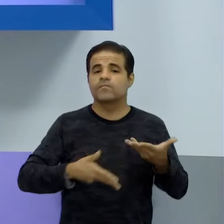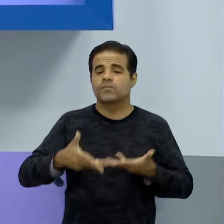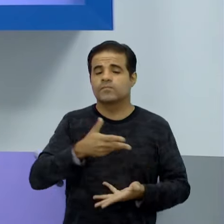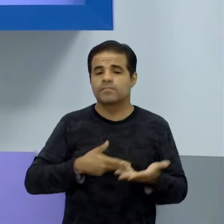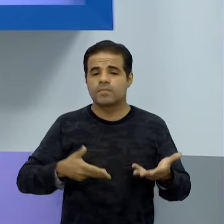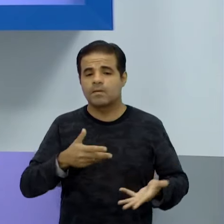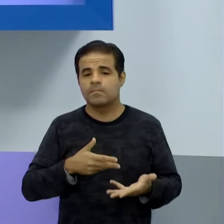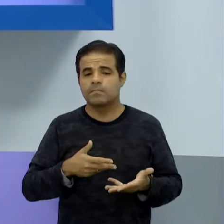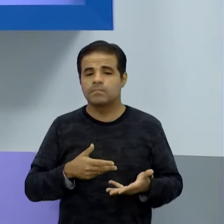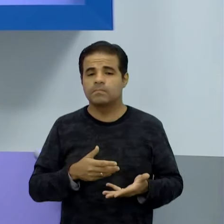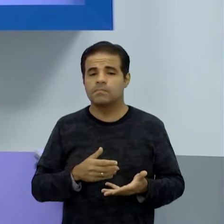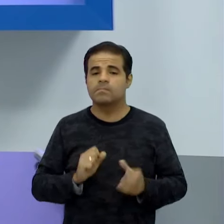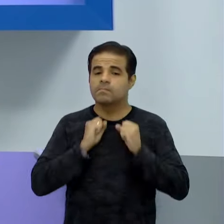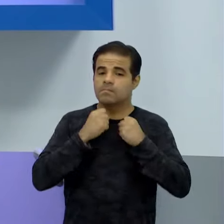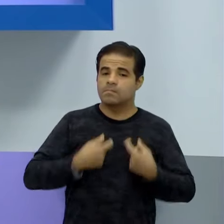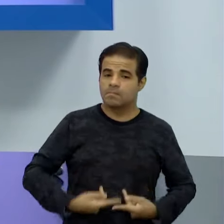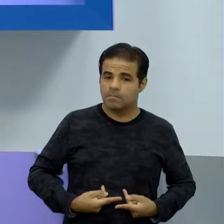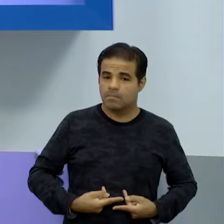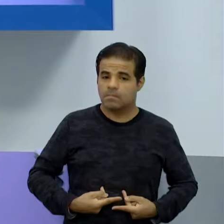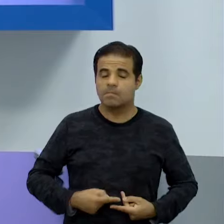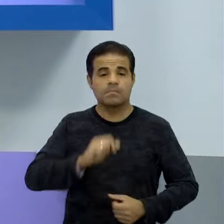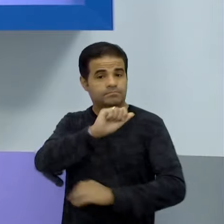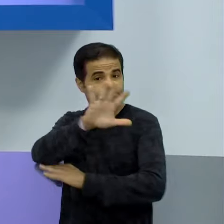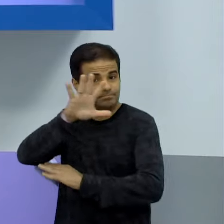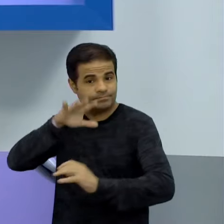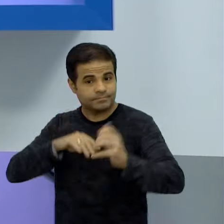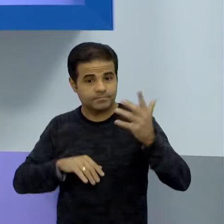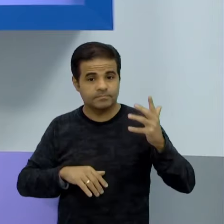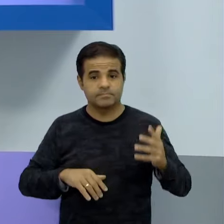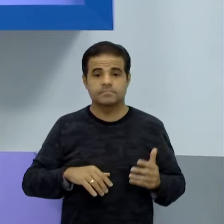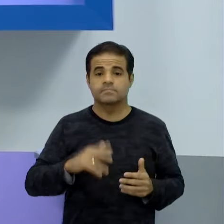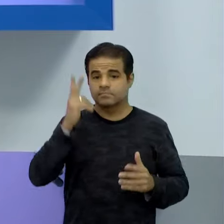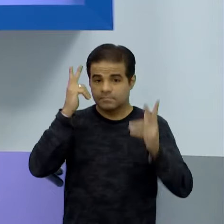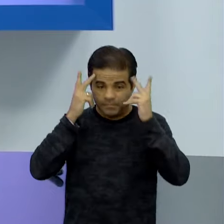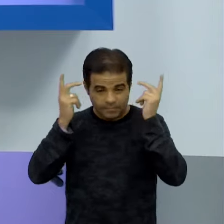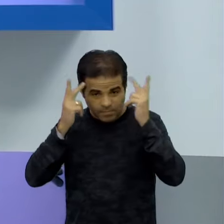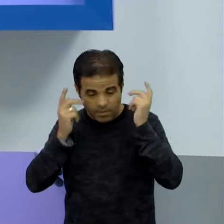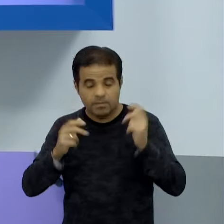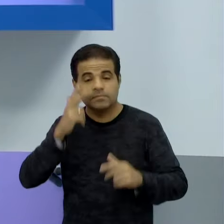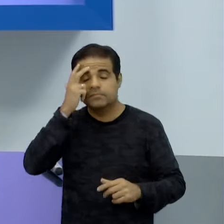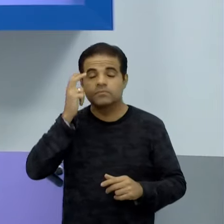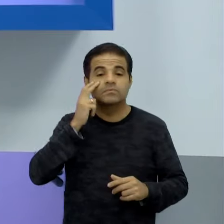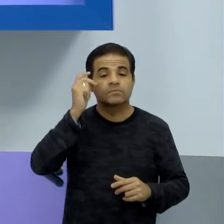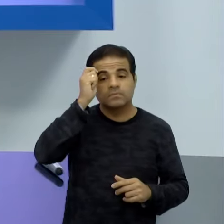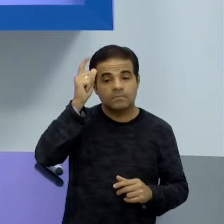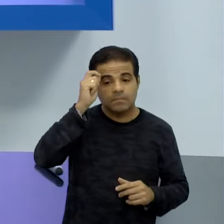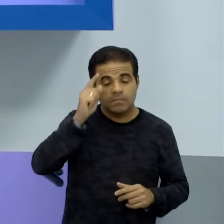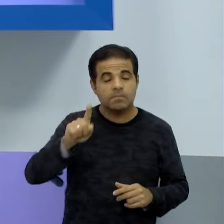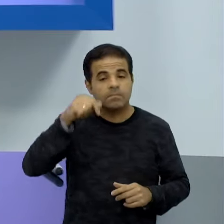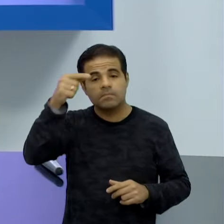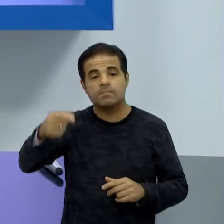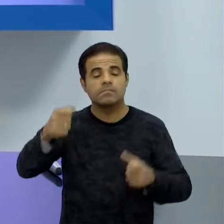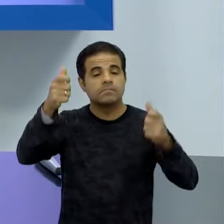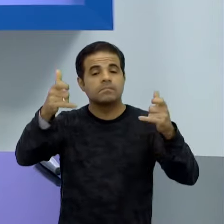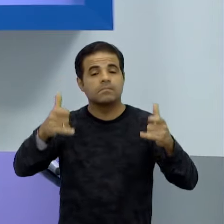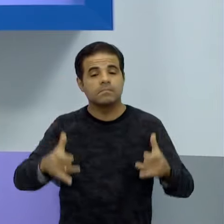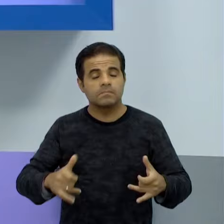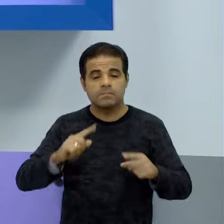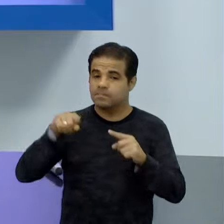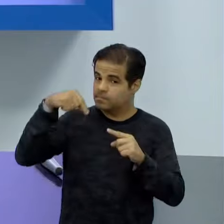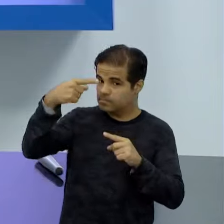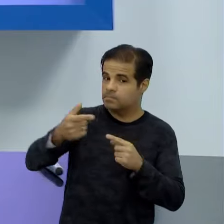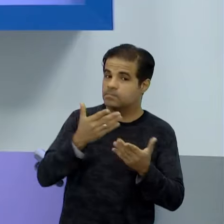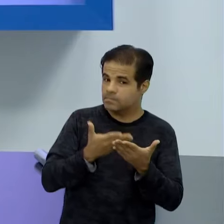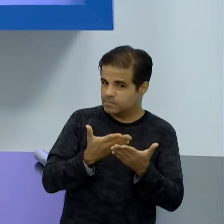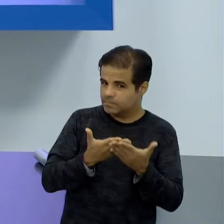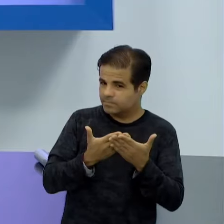relação entre os seres humanos e a natureza, da paisagem natural e cultural. A gente vai falar um pouco mais sobre isso na